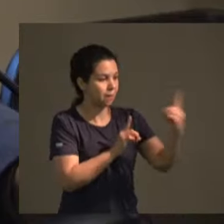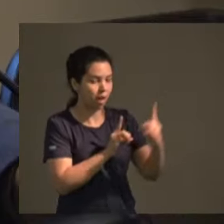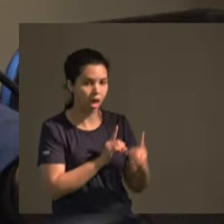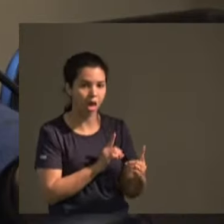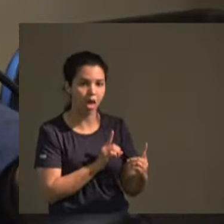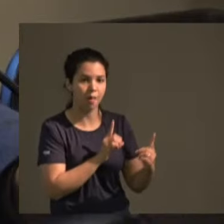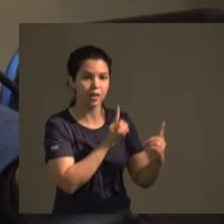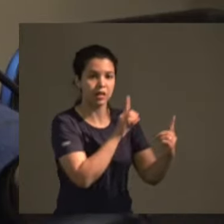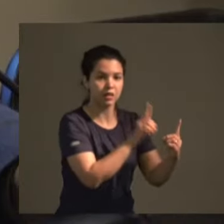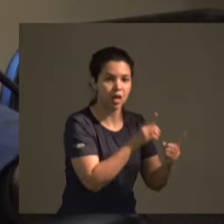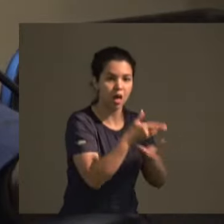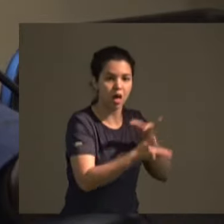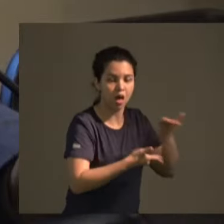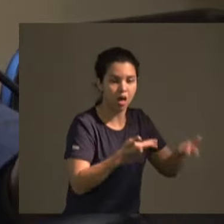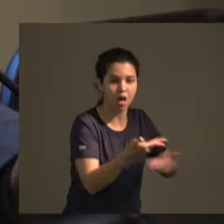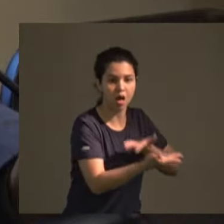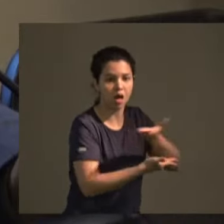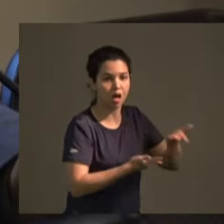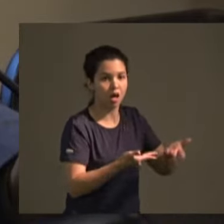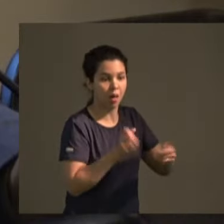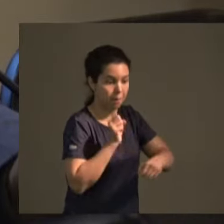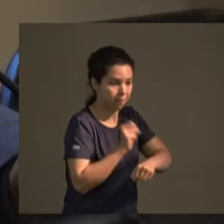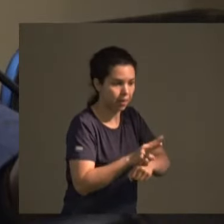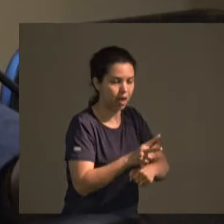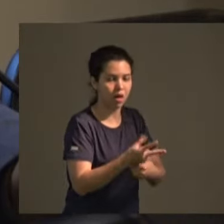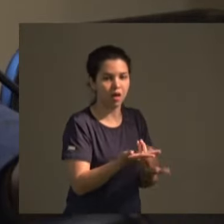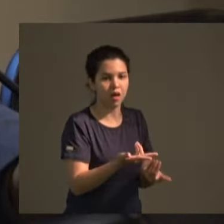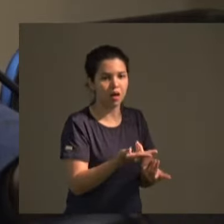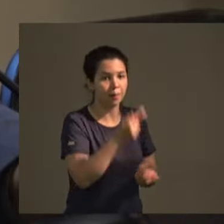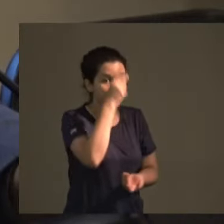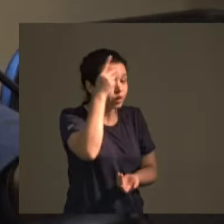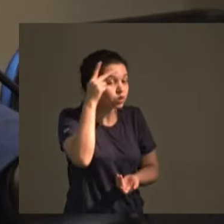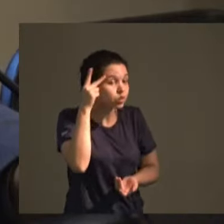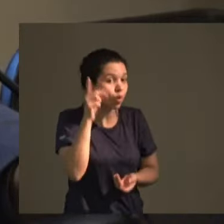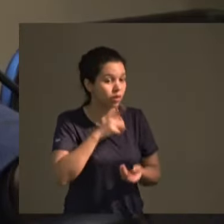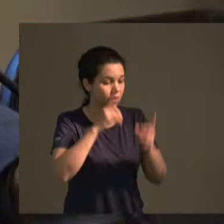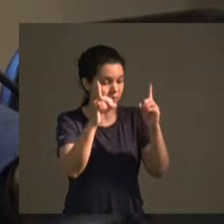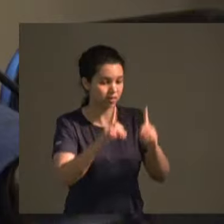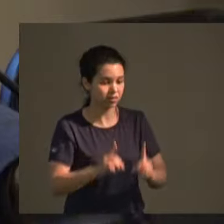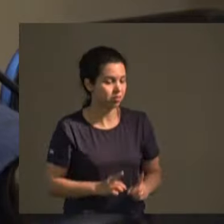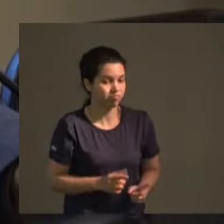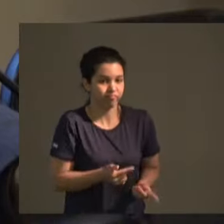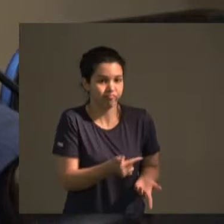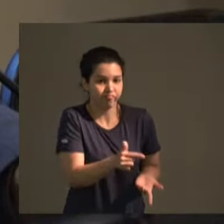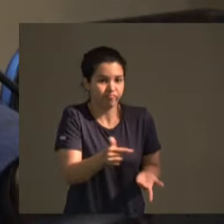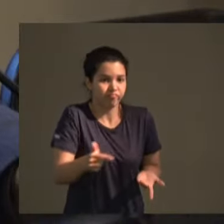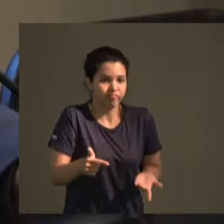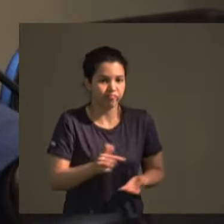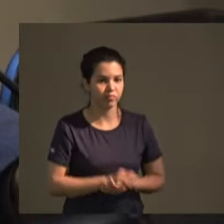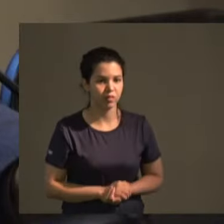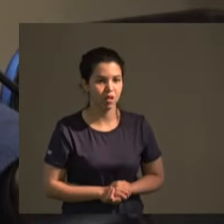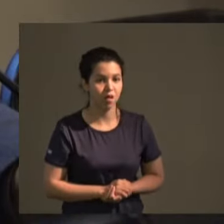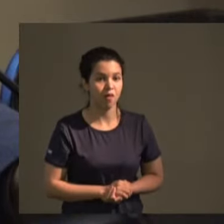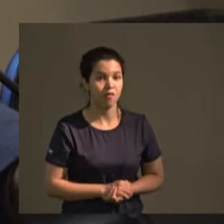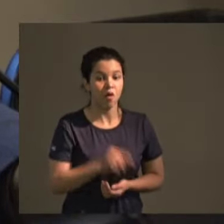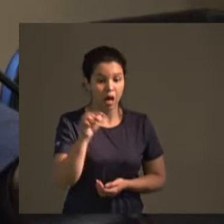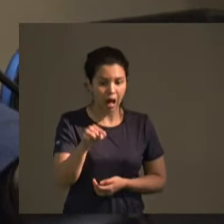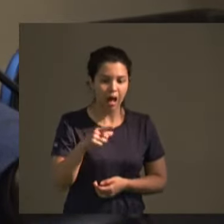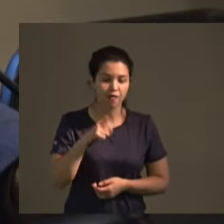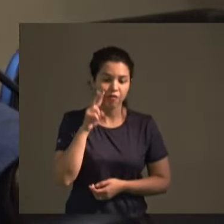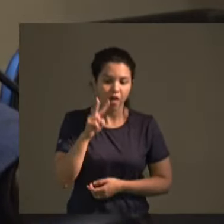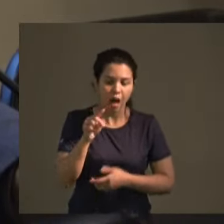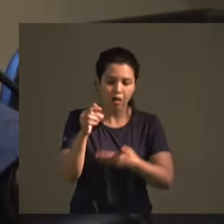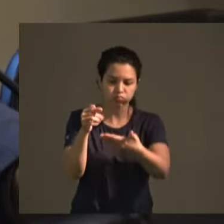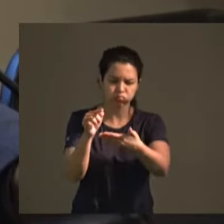atender, nem para empregar as pessoas com deficiência. Quando a senhora diz que chega lá um montão de vaga, e você fica pensando assim, tá, mas